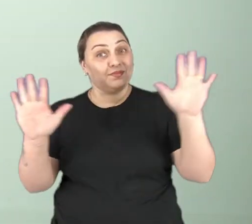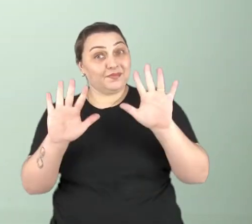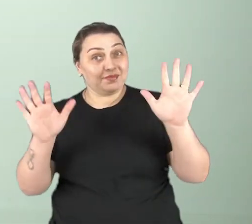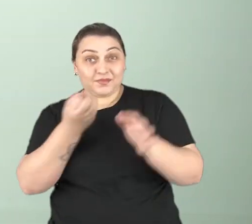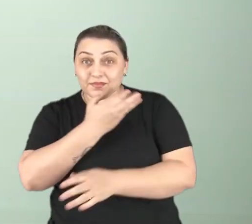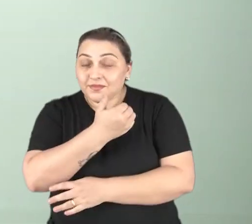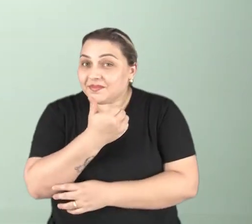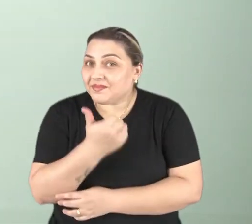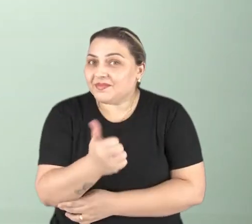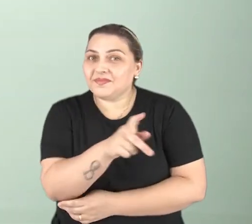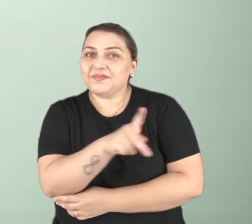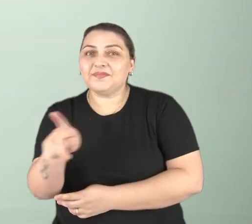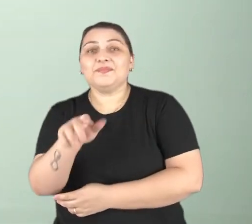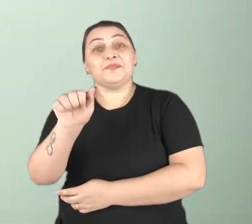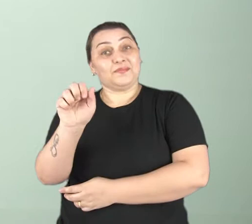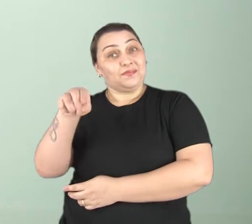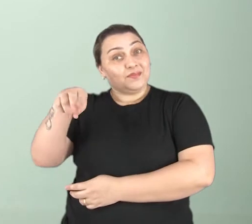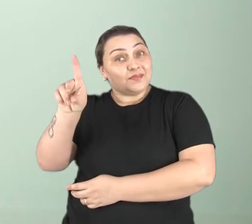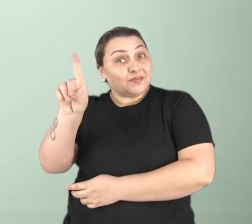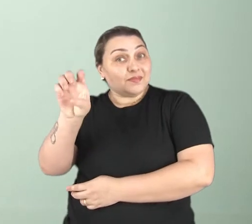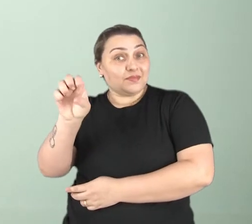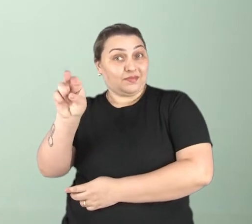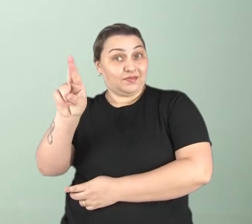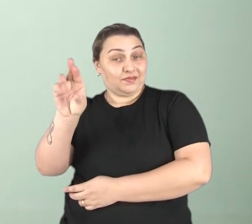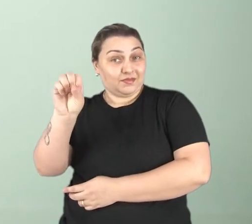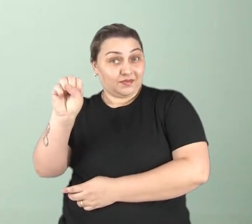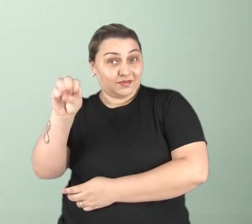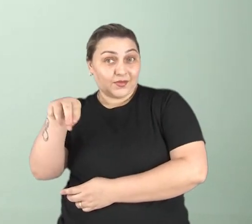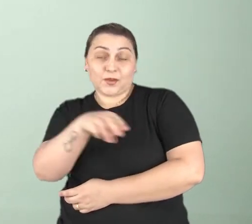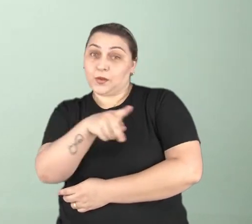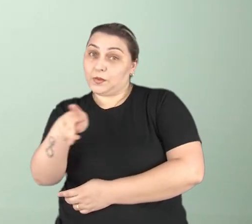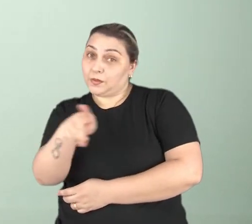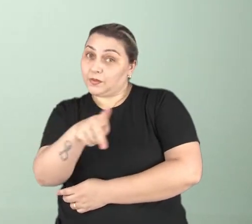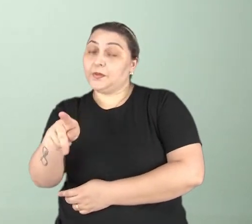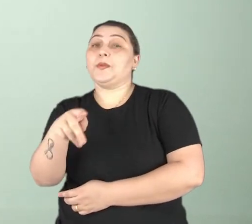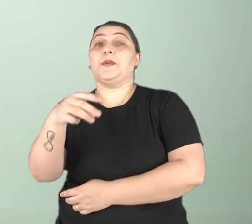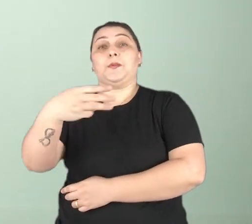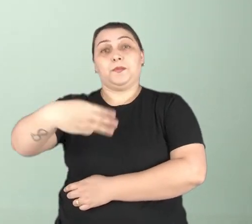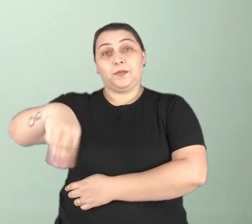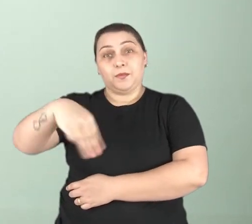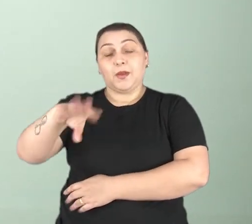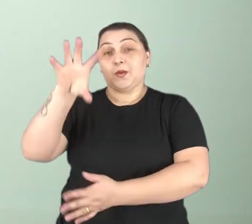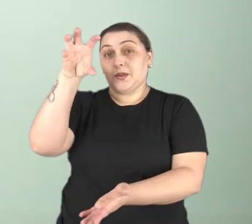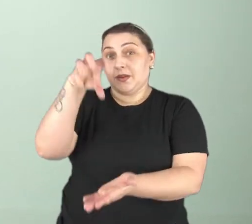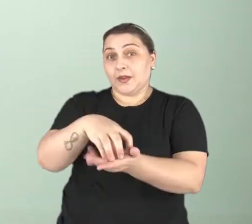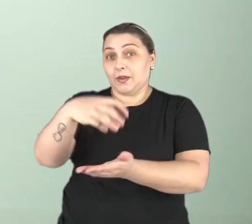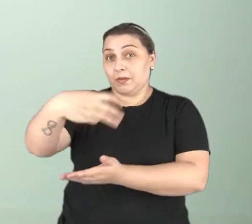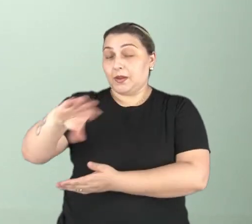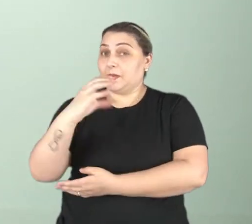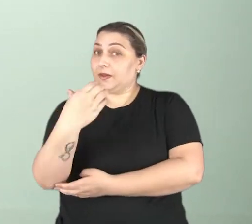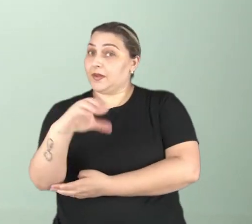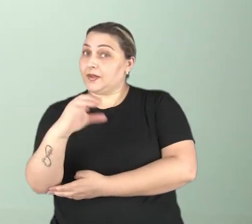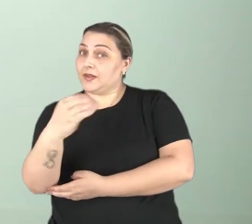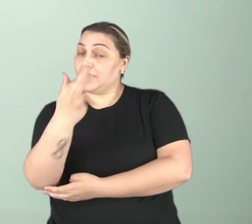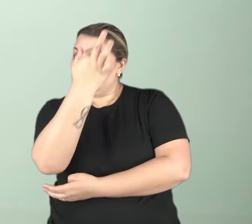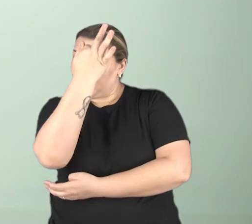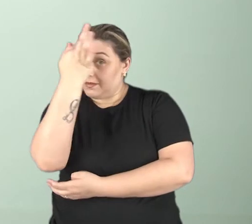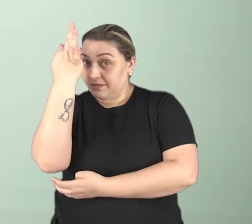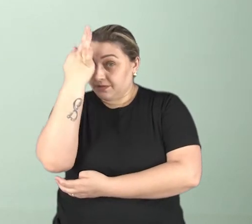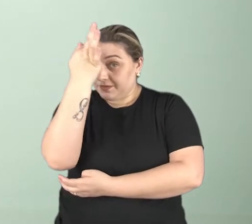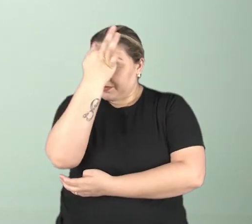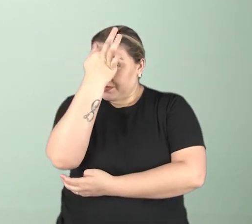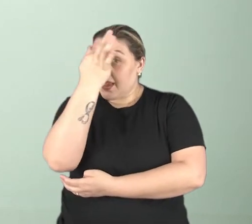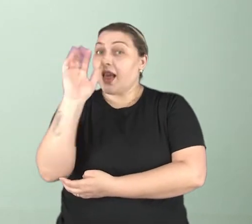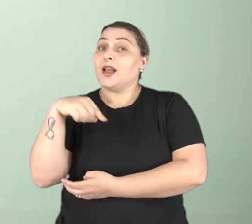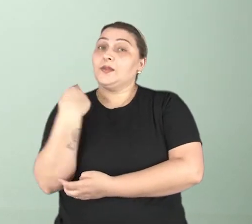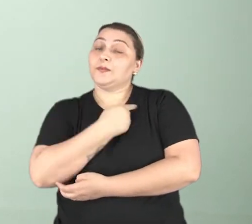Olá, tudo bem? Eu sou o professor Anderson Mello, professor de matemática do Centro de Matemática, Ciências e Filosofia.